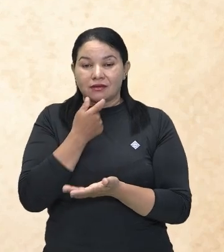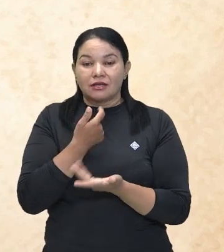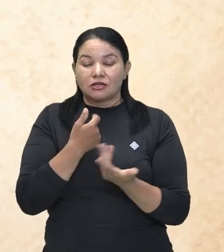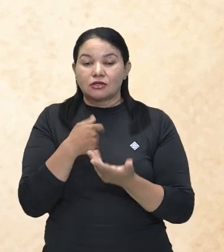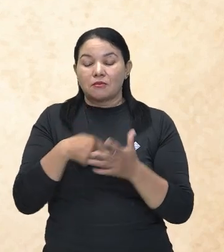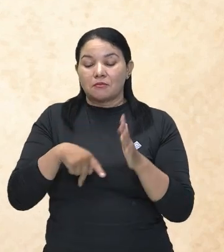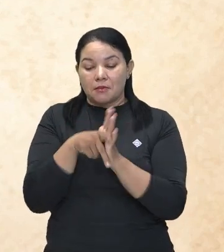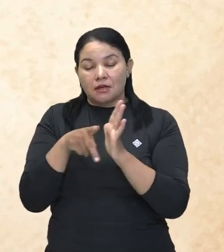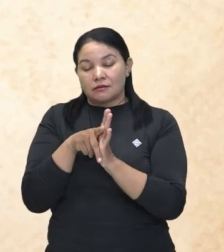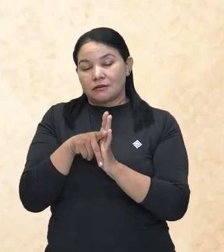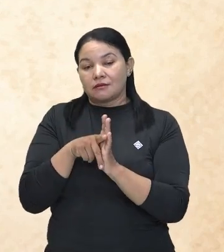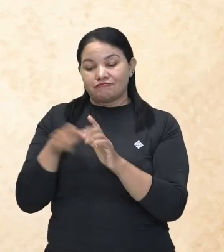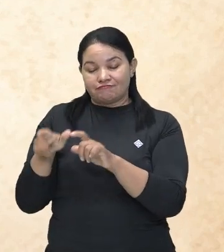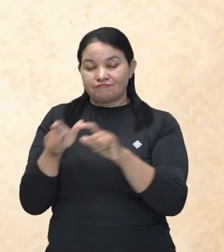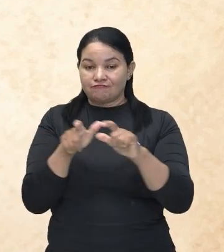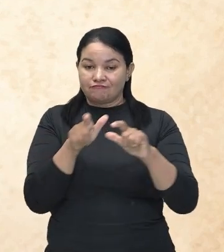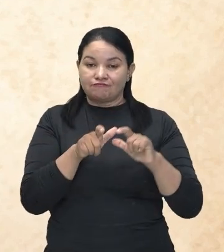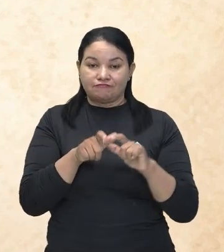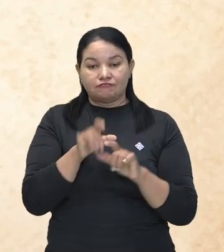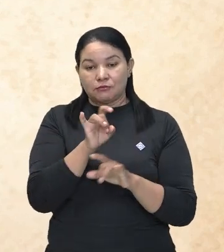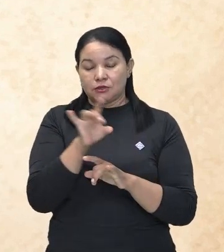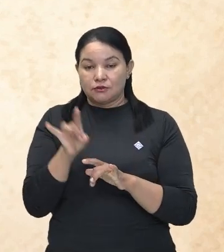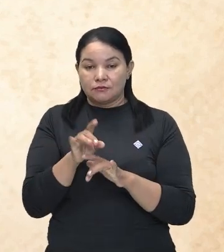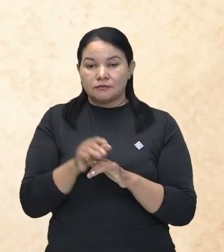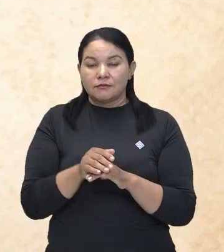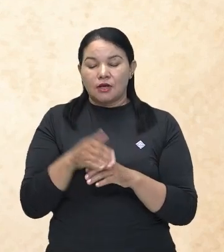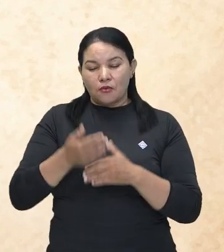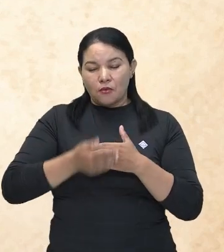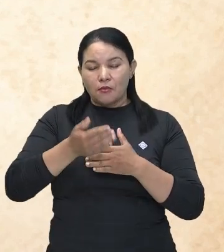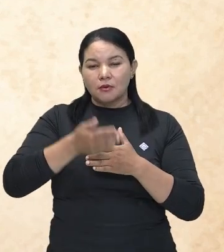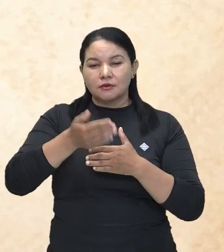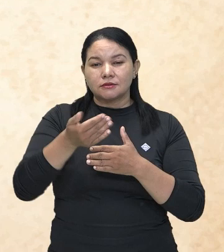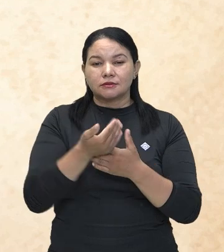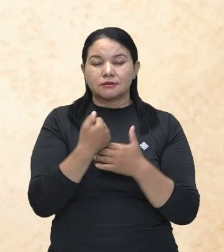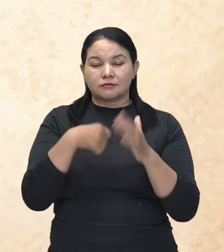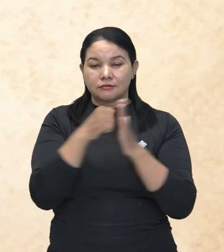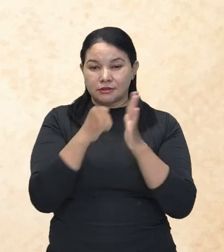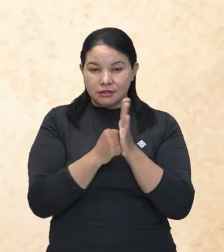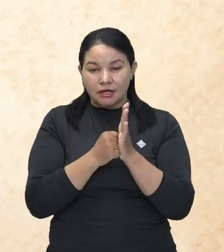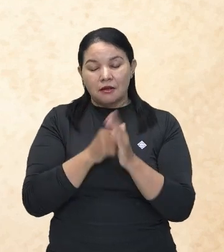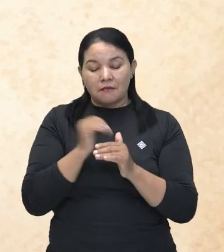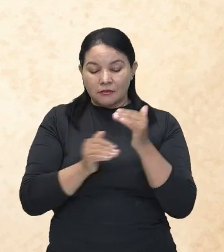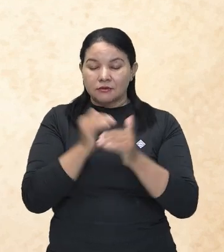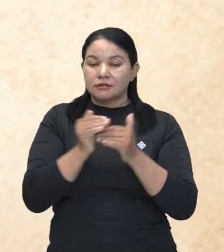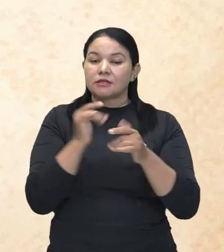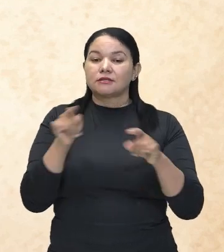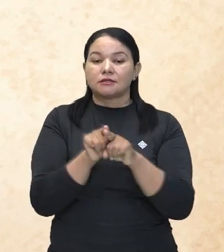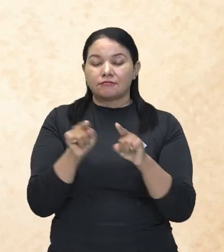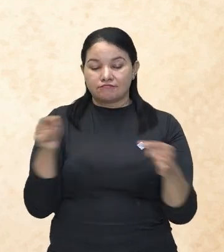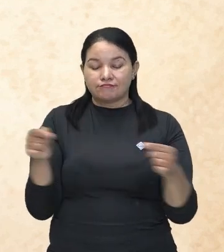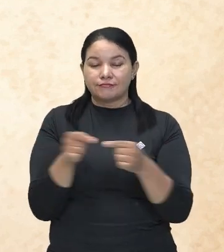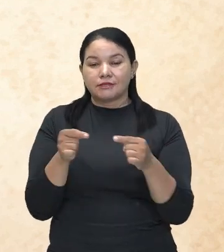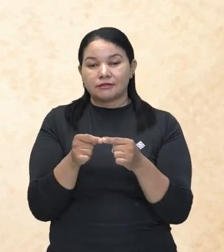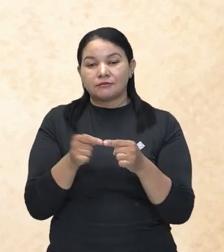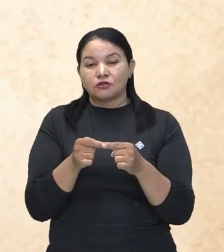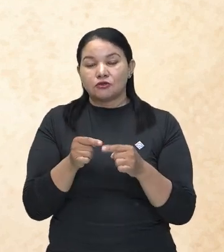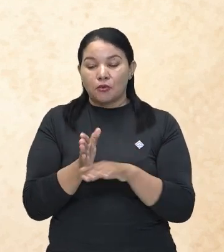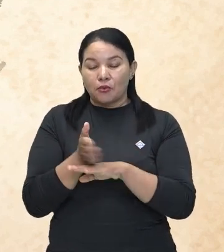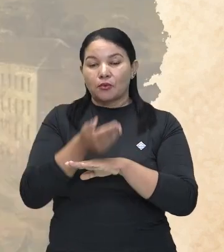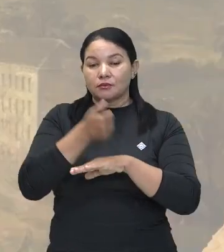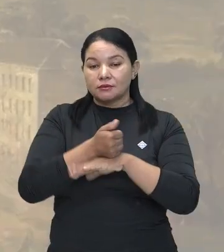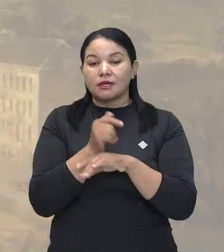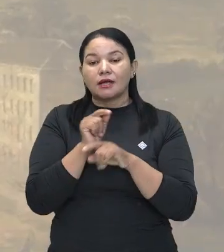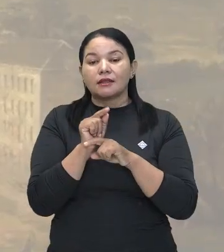daquela localidade. Aí, com o passar do tempo, né, nos outros séculos, continuou esse mesmo processo também de colonização, mas ele se